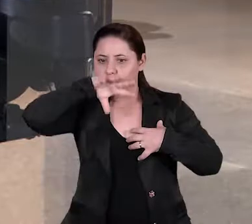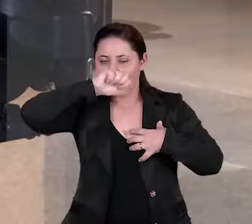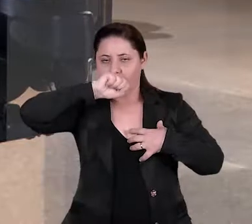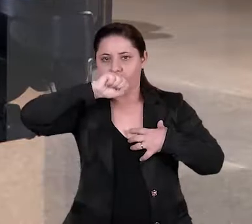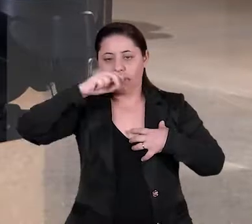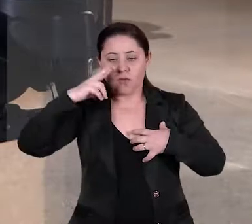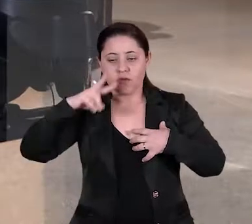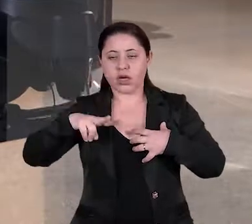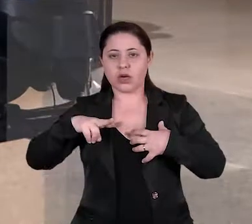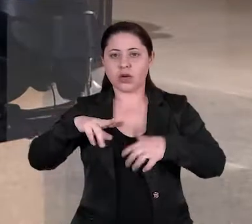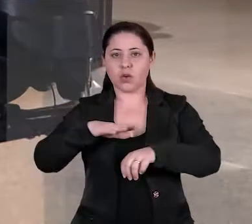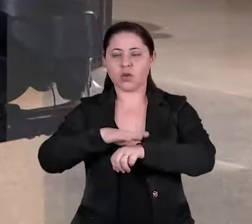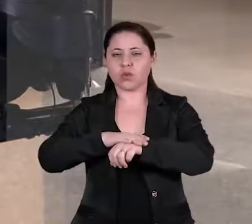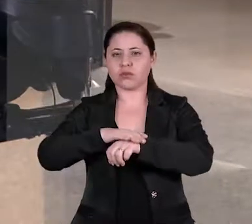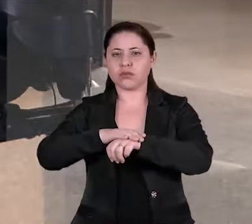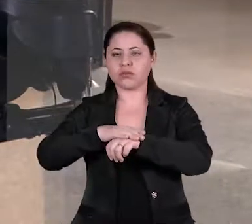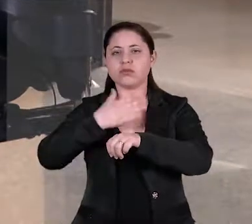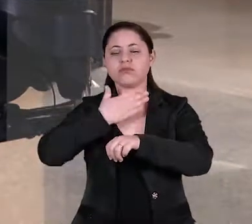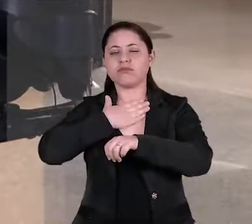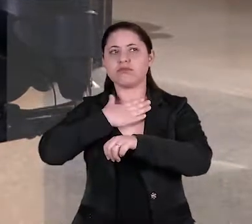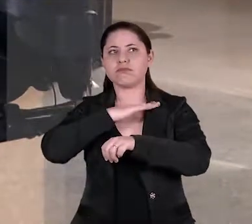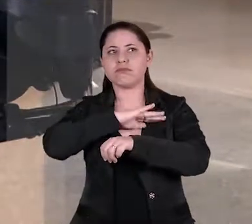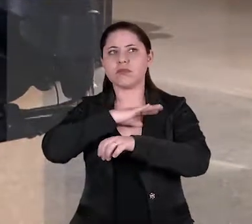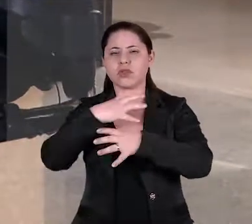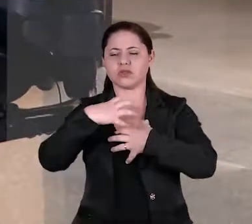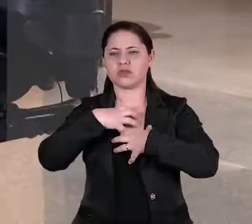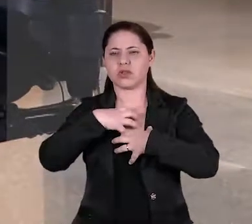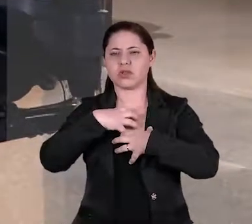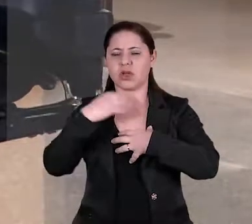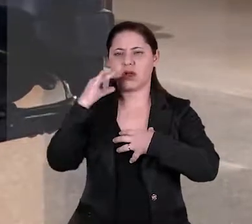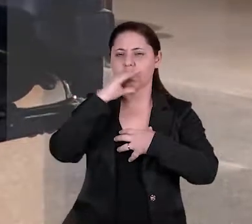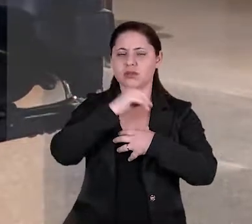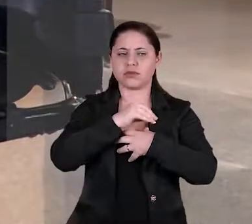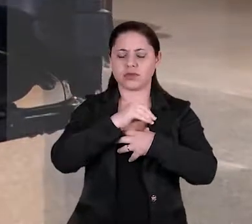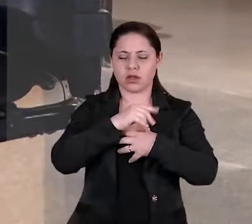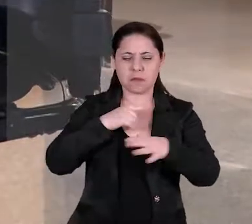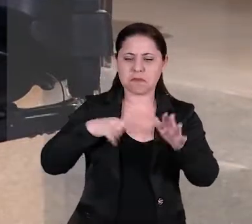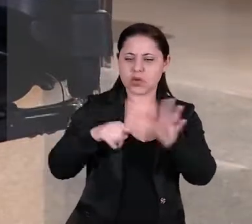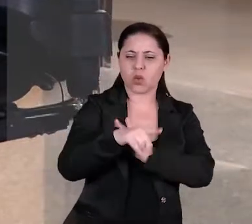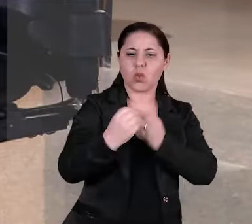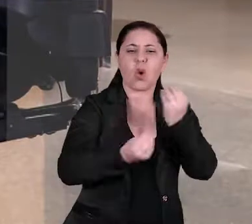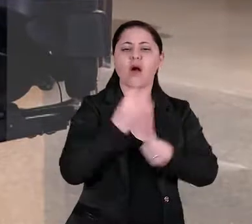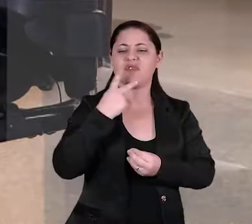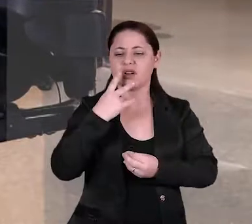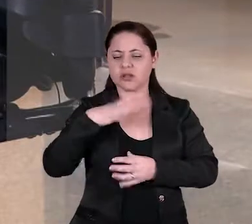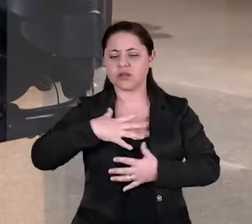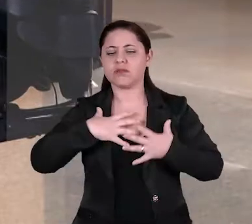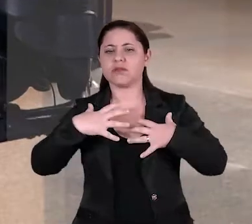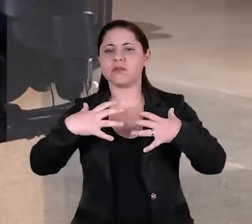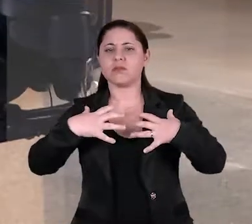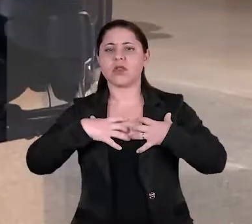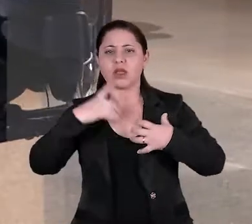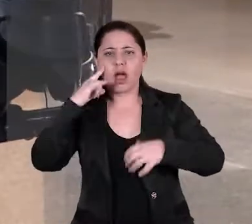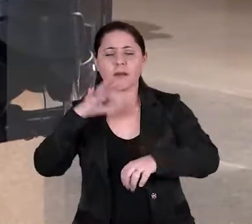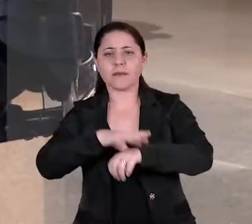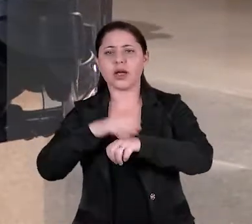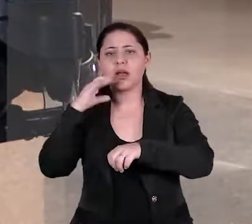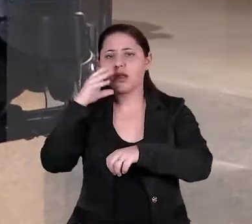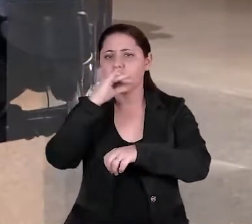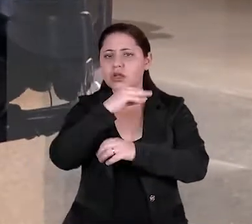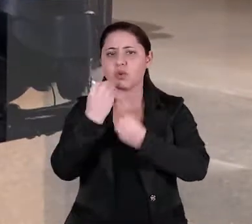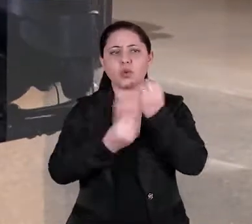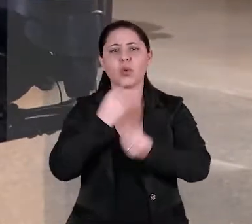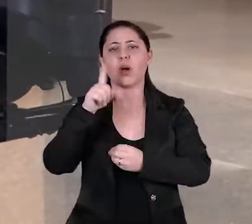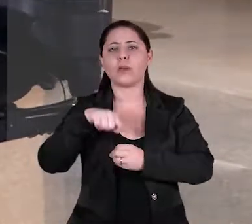respirando, né, com uma temperatura quando ela toca. Então ela fala, como você me diz que está morto, sendo que ele respira, sendo que ele